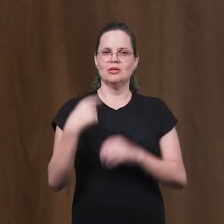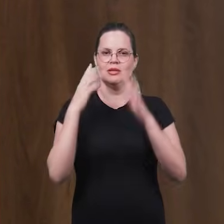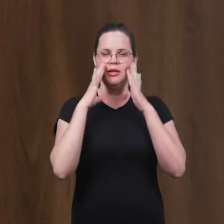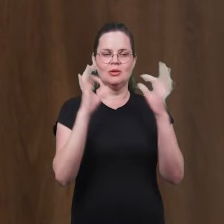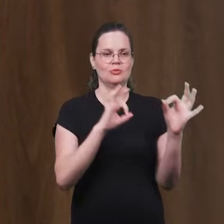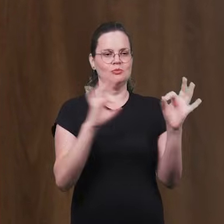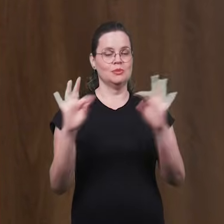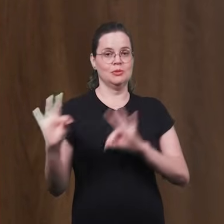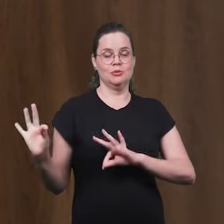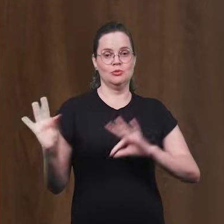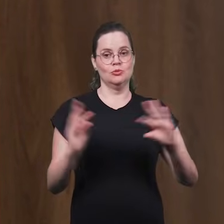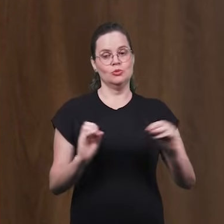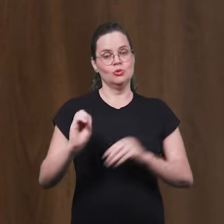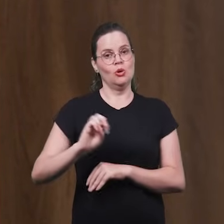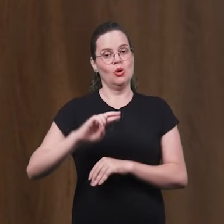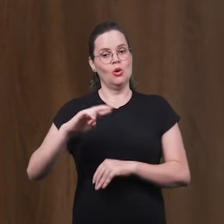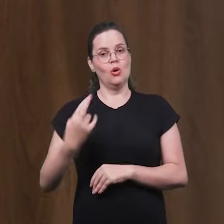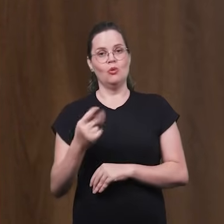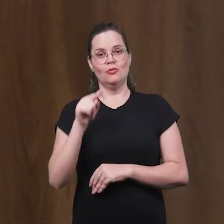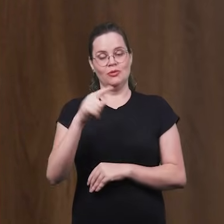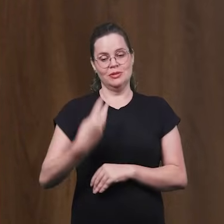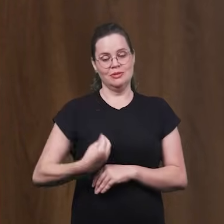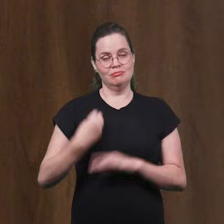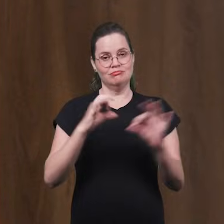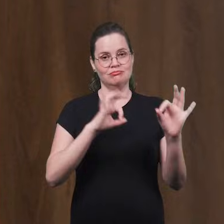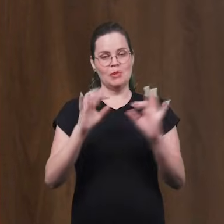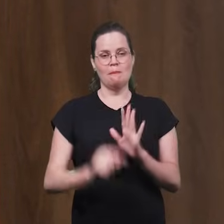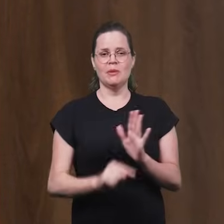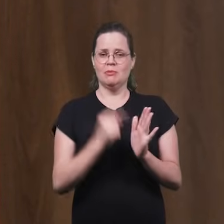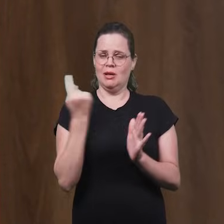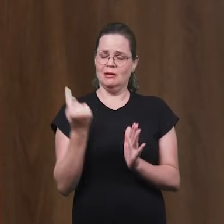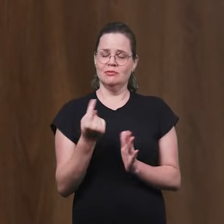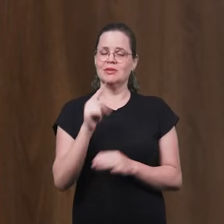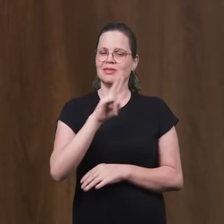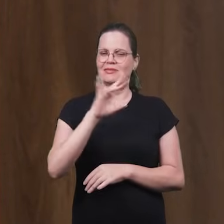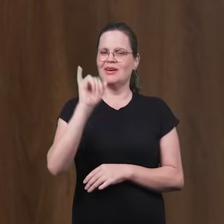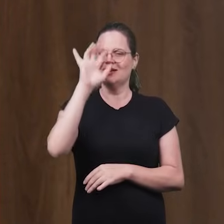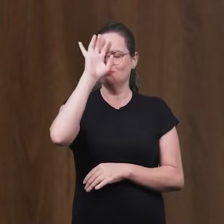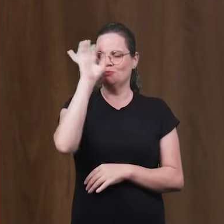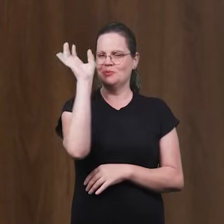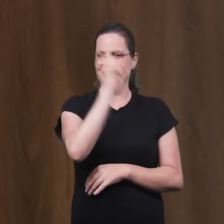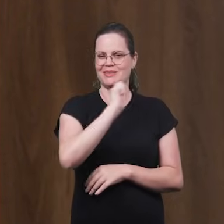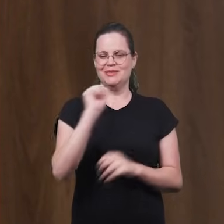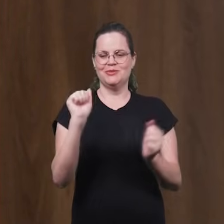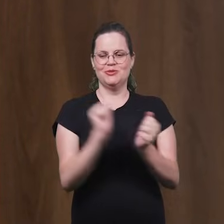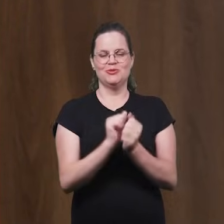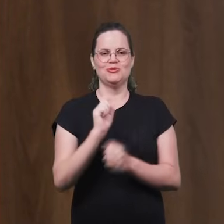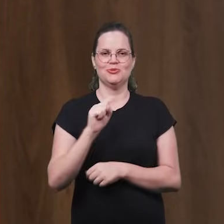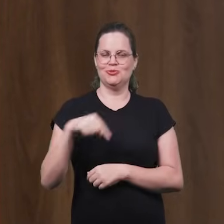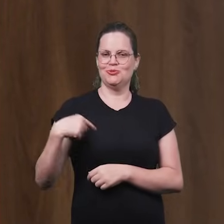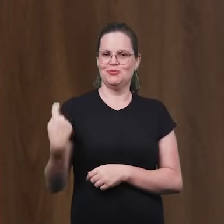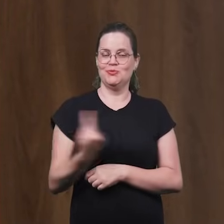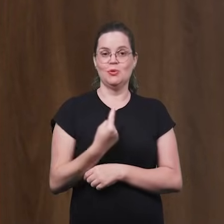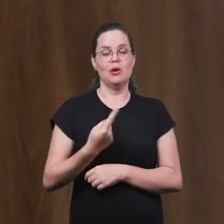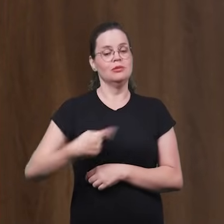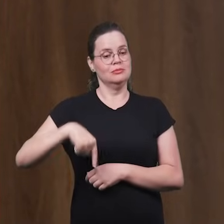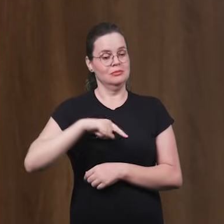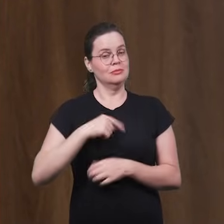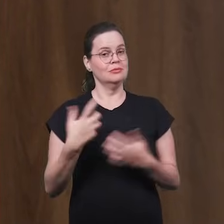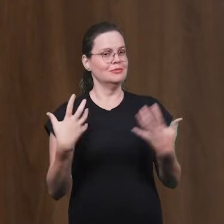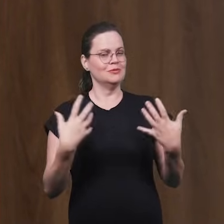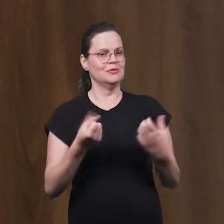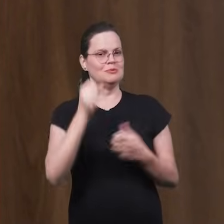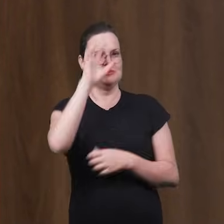que talvez esteja aqui pela primeira vez, vai aprender um pouquinho conosco. Juntos vamos aprender um